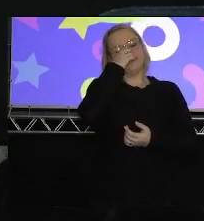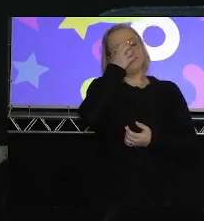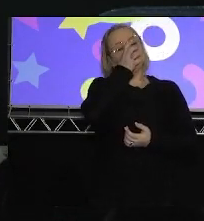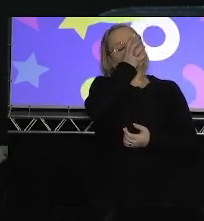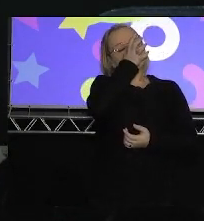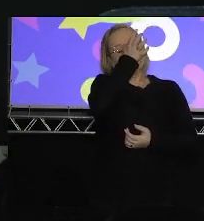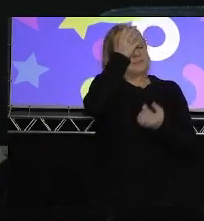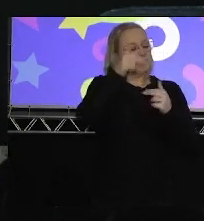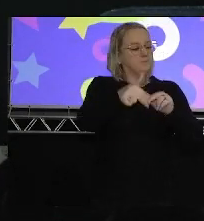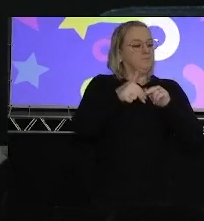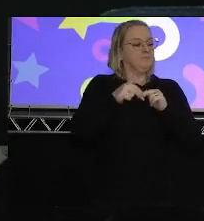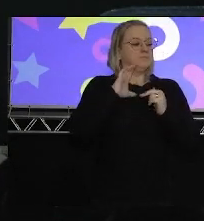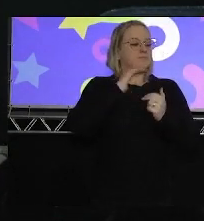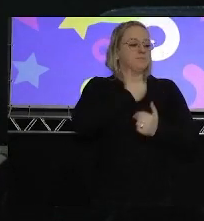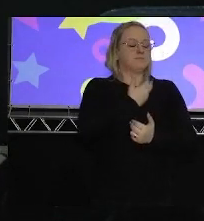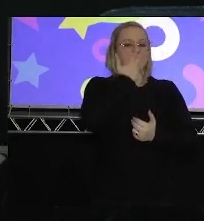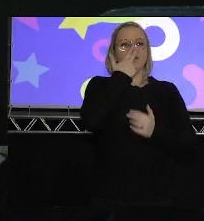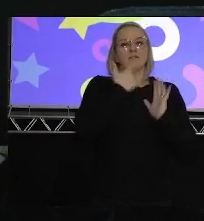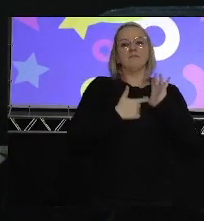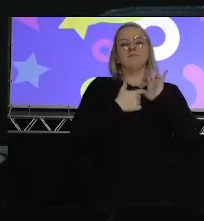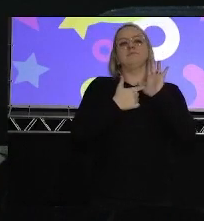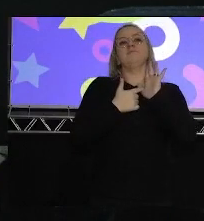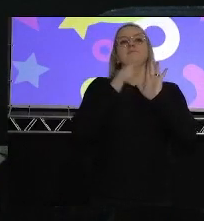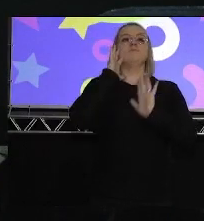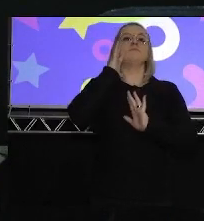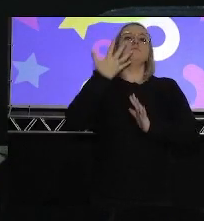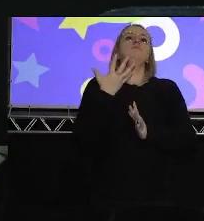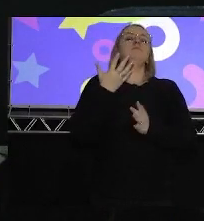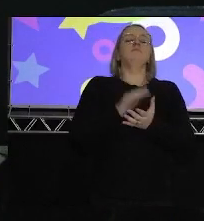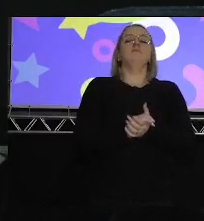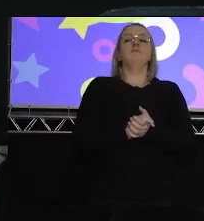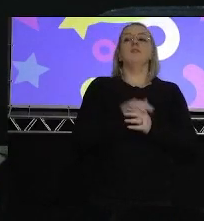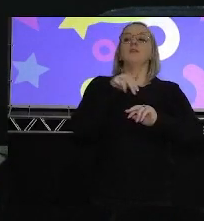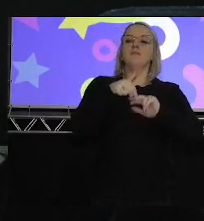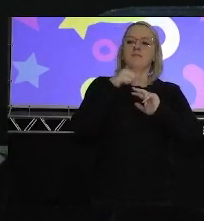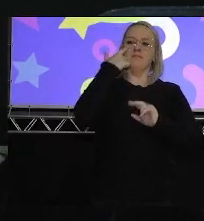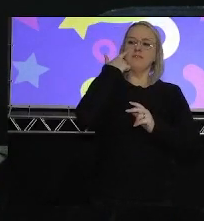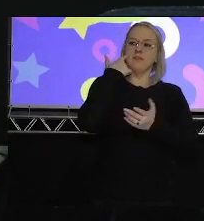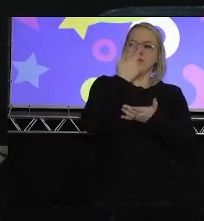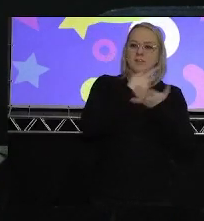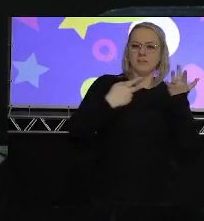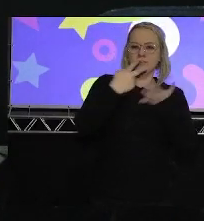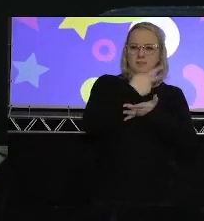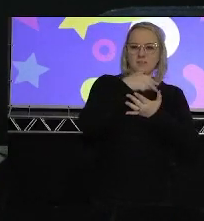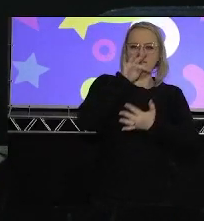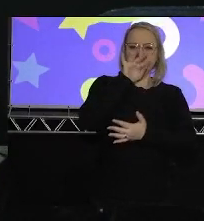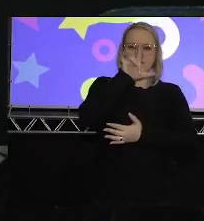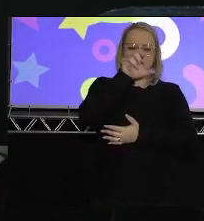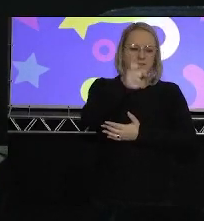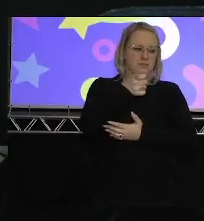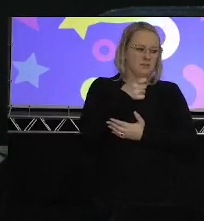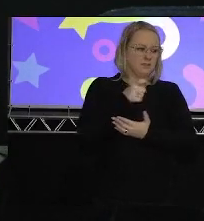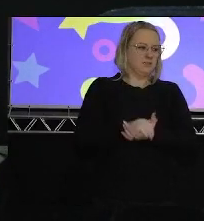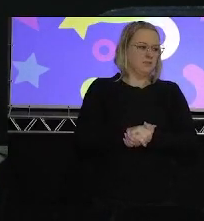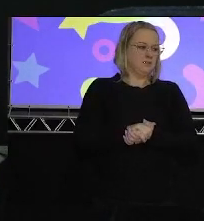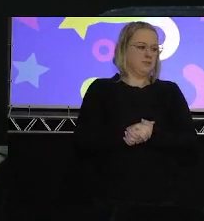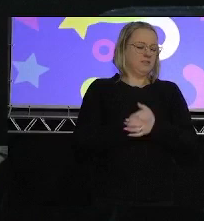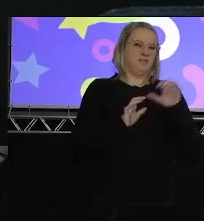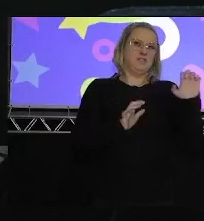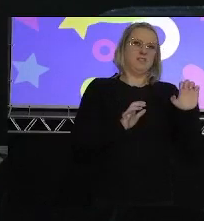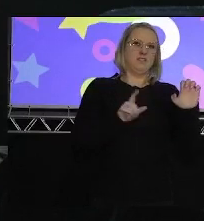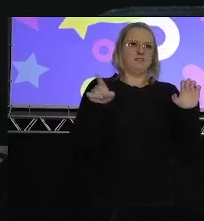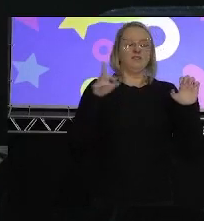a gente construiu uma solução para isso. Né? Está vendo o desenho do Flaps lá, né? Lá do lado esquerdo, direito?